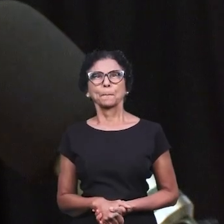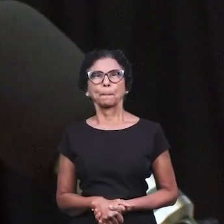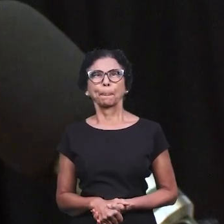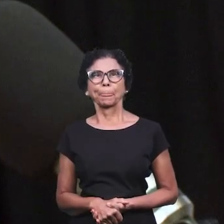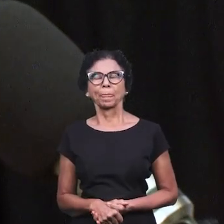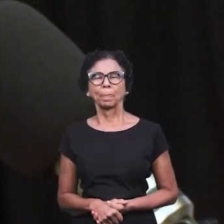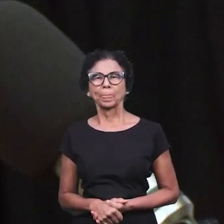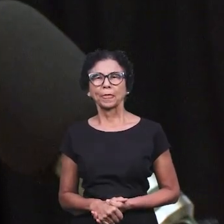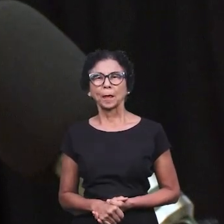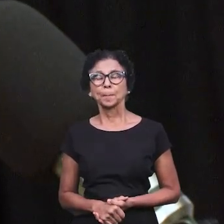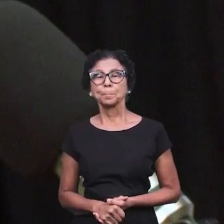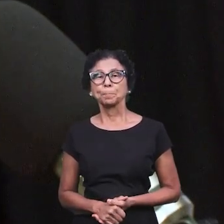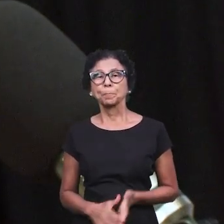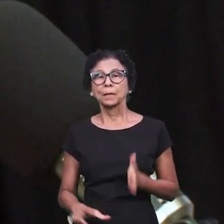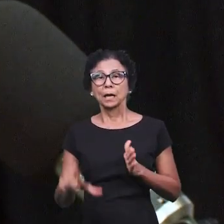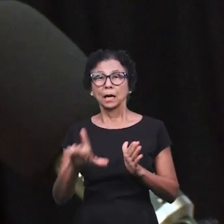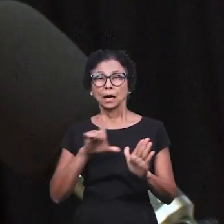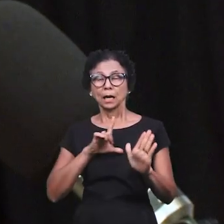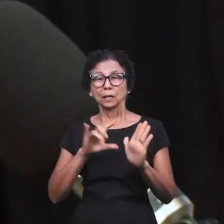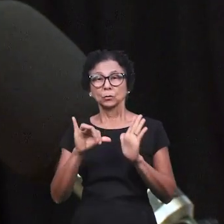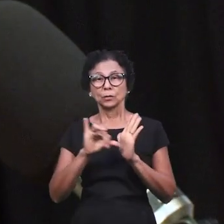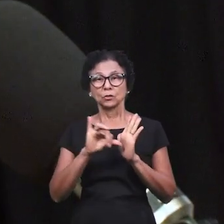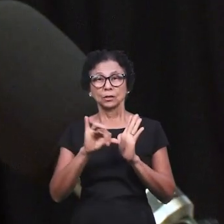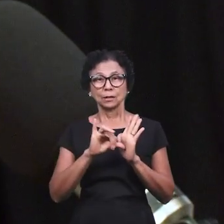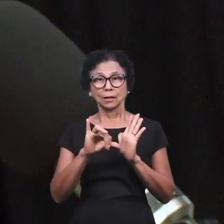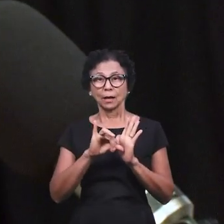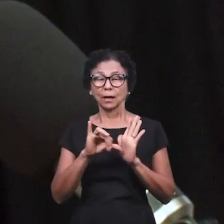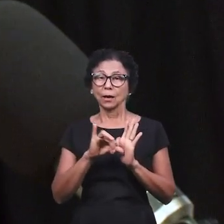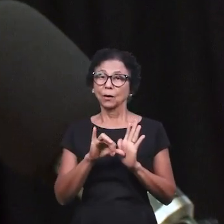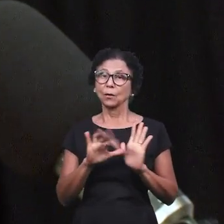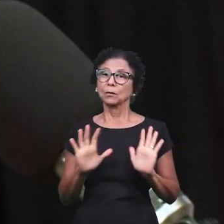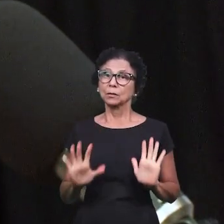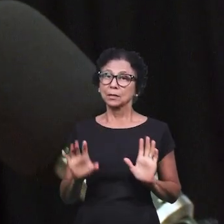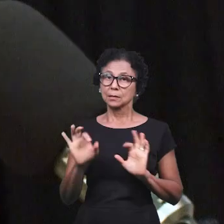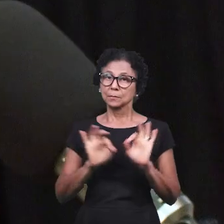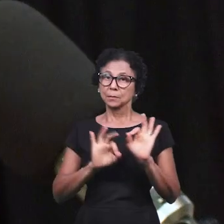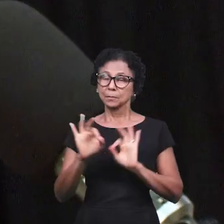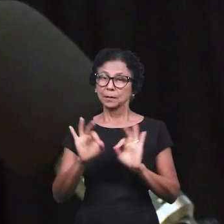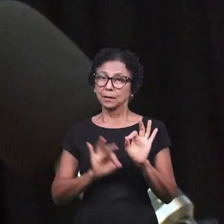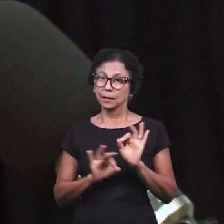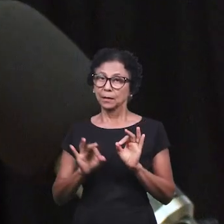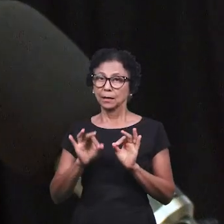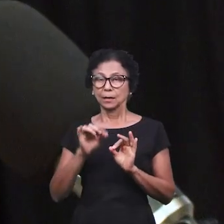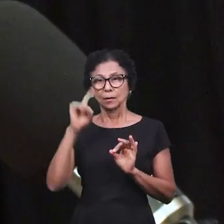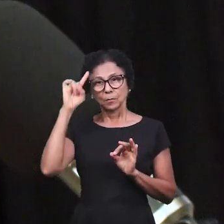num estudo antes do edital publicado e pós-edital, você tem uma rotina diferente, né?